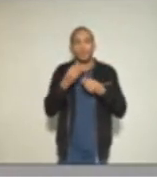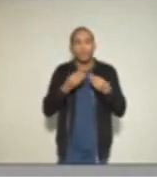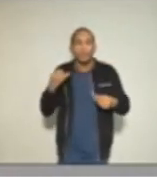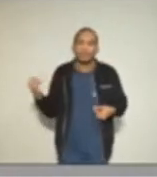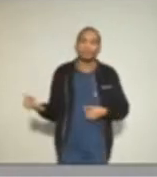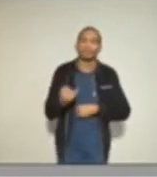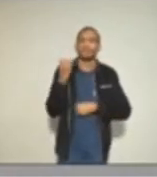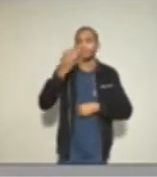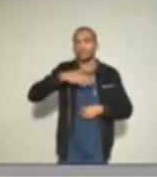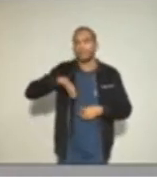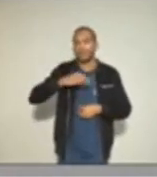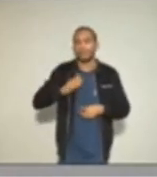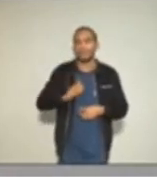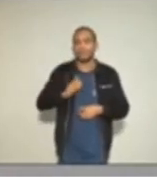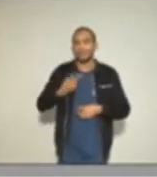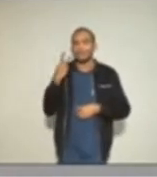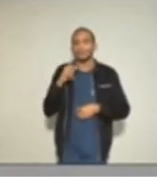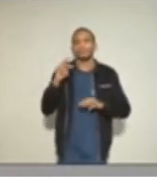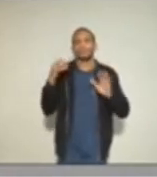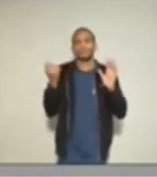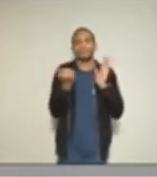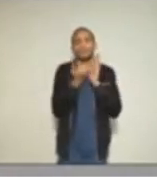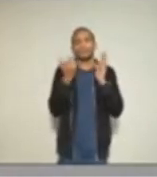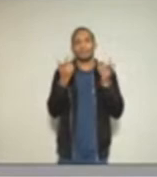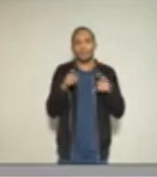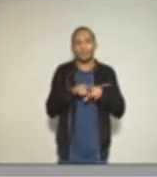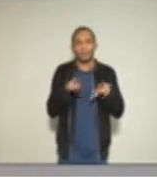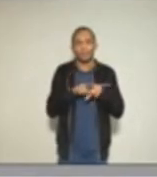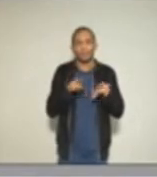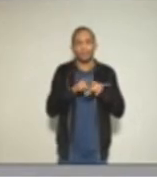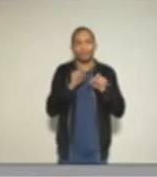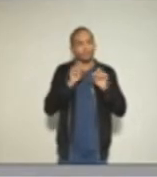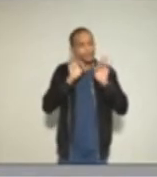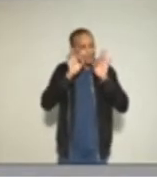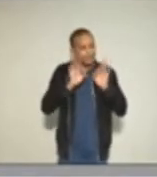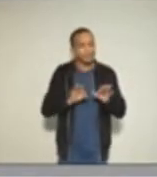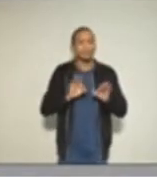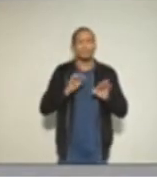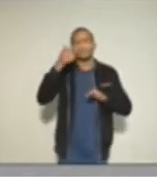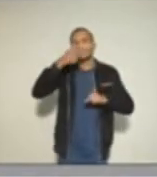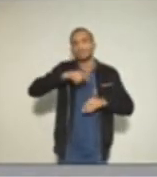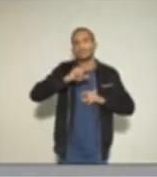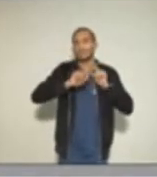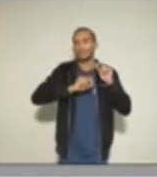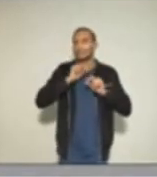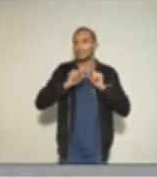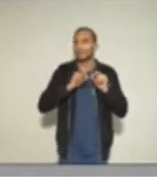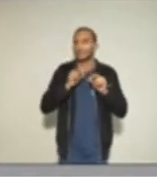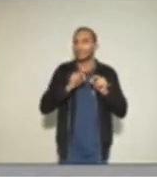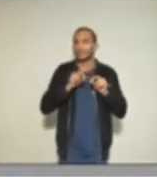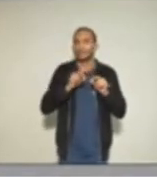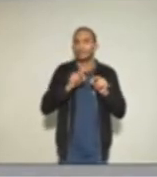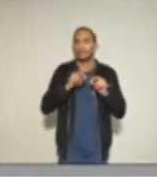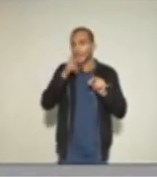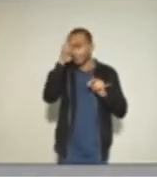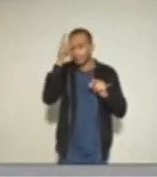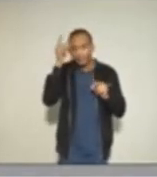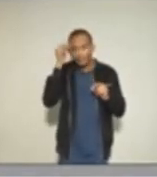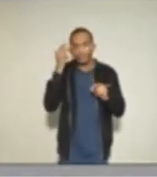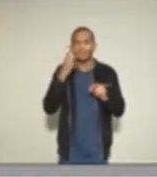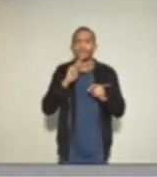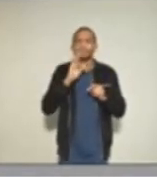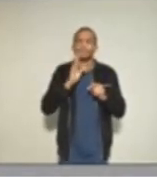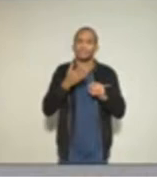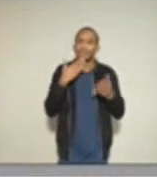importância deste marco e que está com certeza, mais uma vez, prefeito, o senhor tem feito